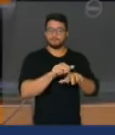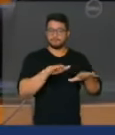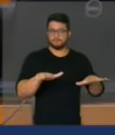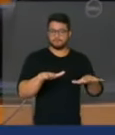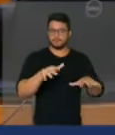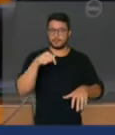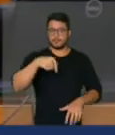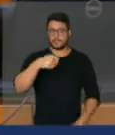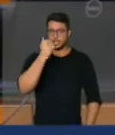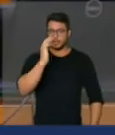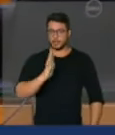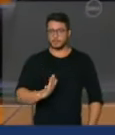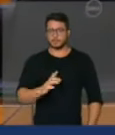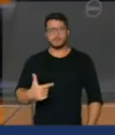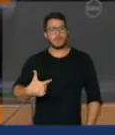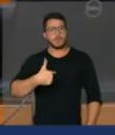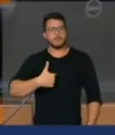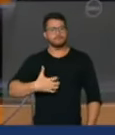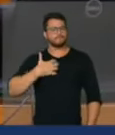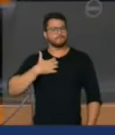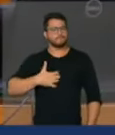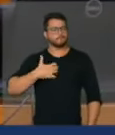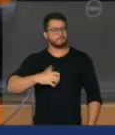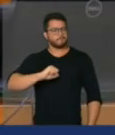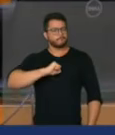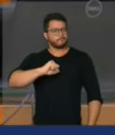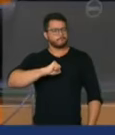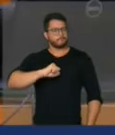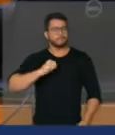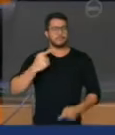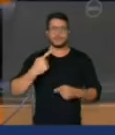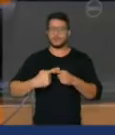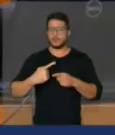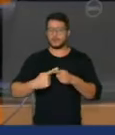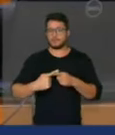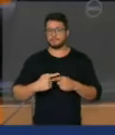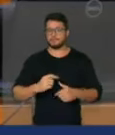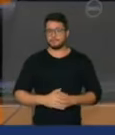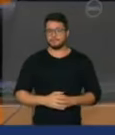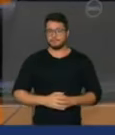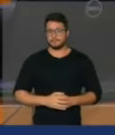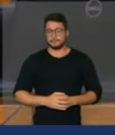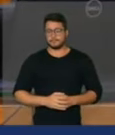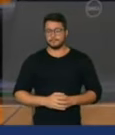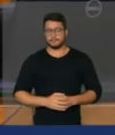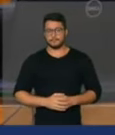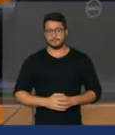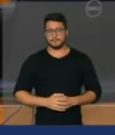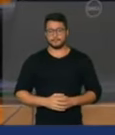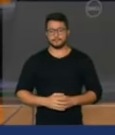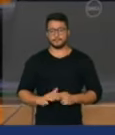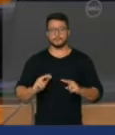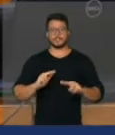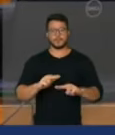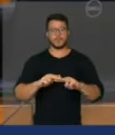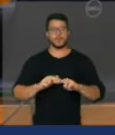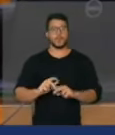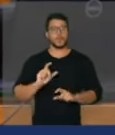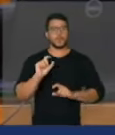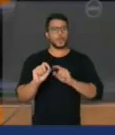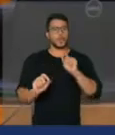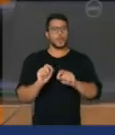Digo indignação e não encontro outro termo, pois o que está em